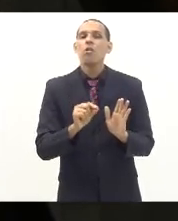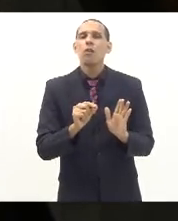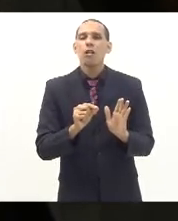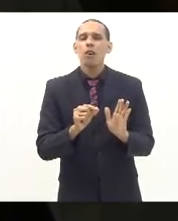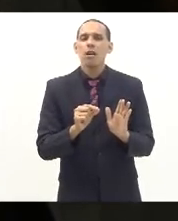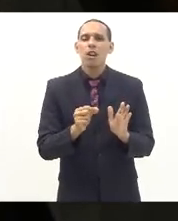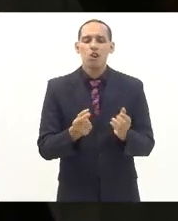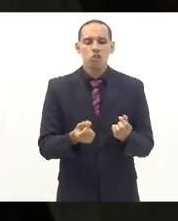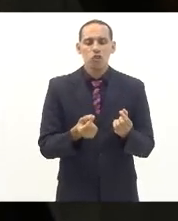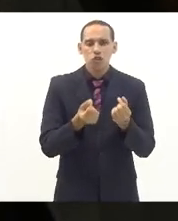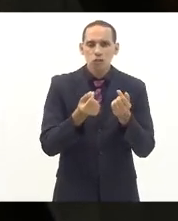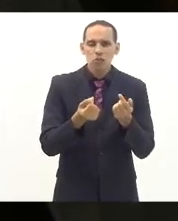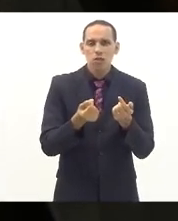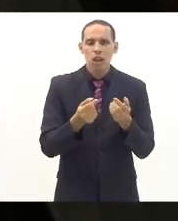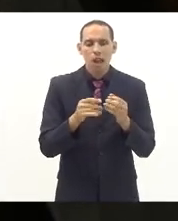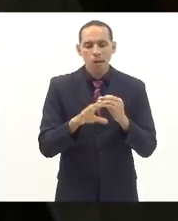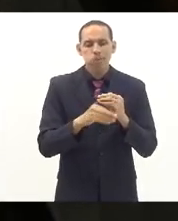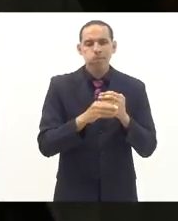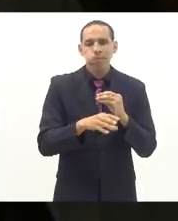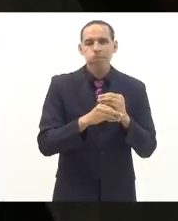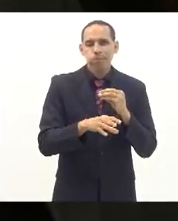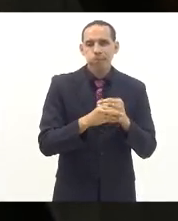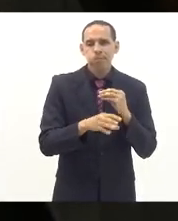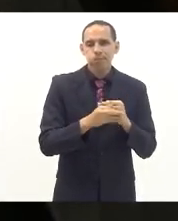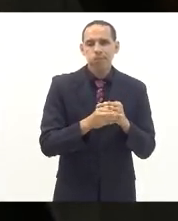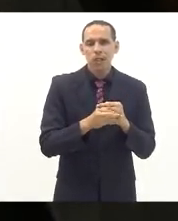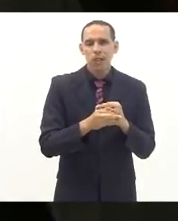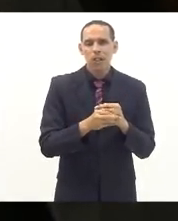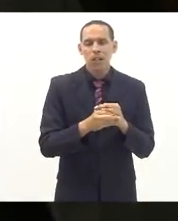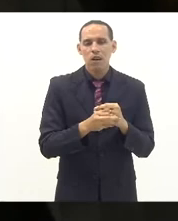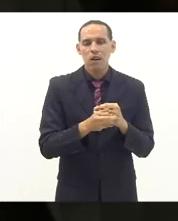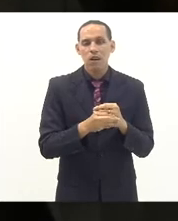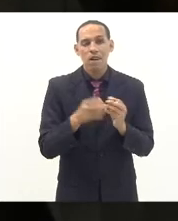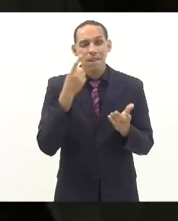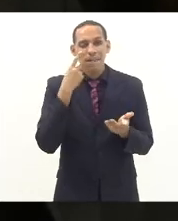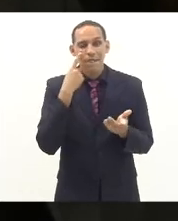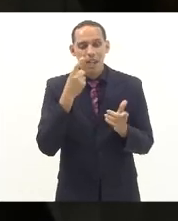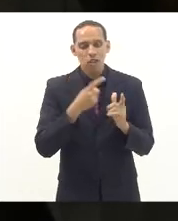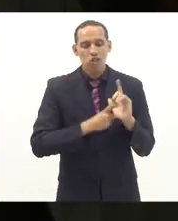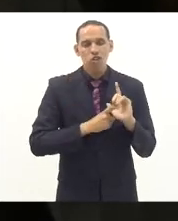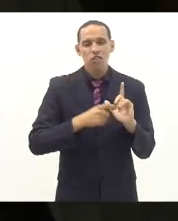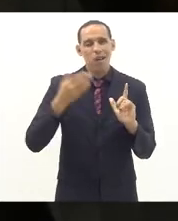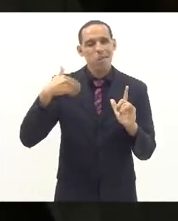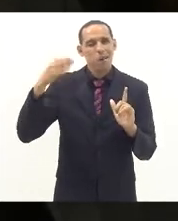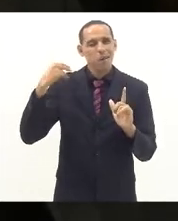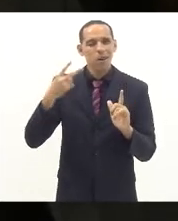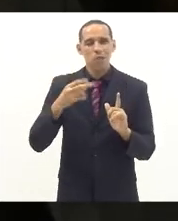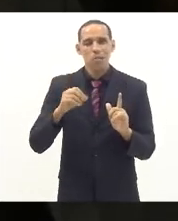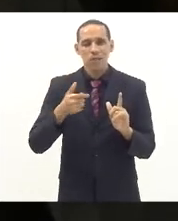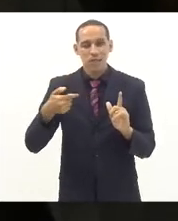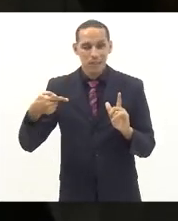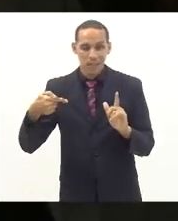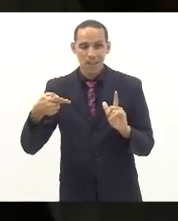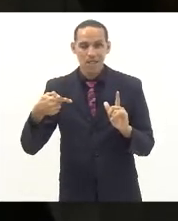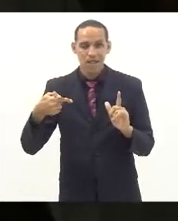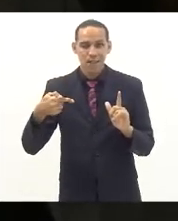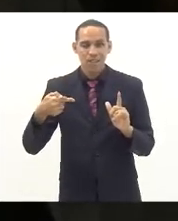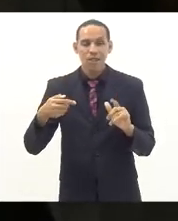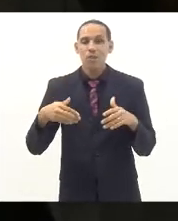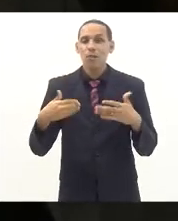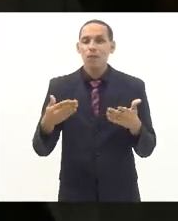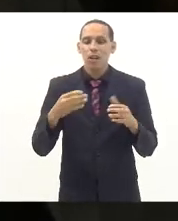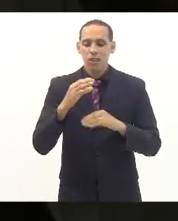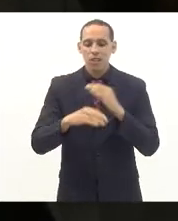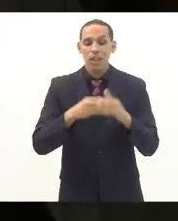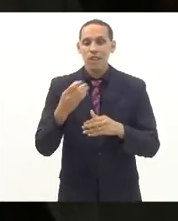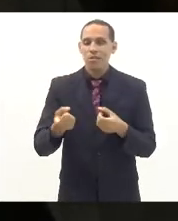contando e seguem-se somando baixo tá ver qual era o nível de endividamento do Estado em 2017 foram ingressou no